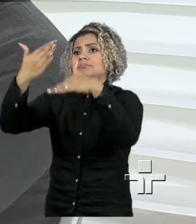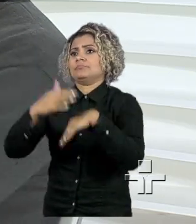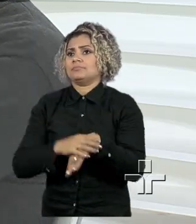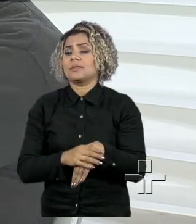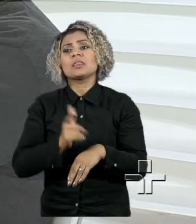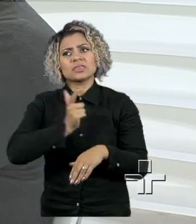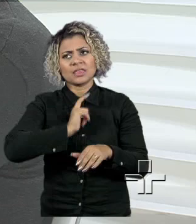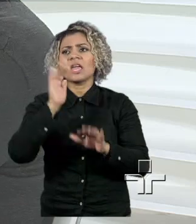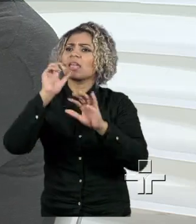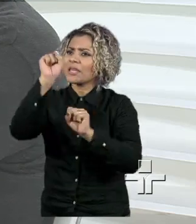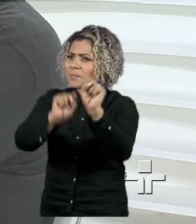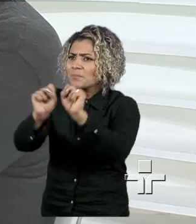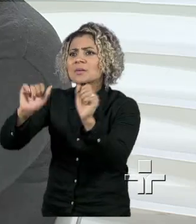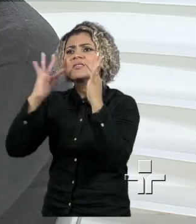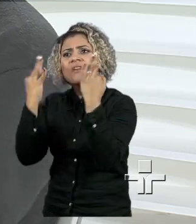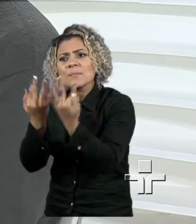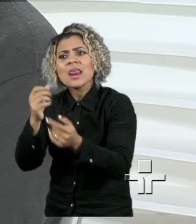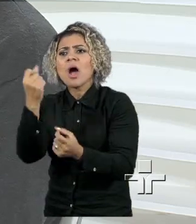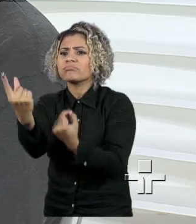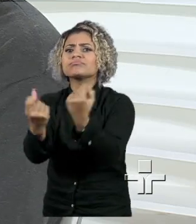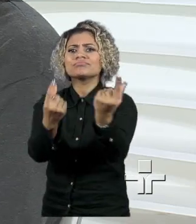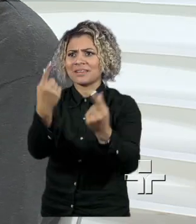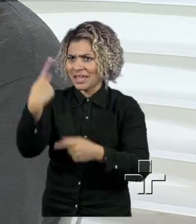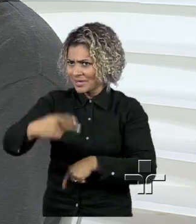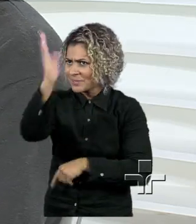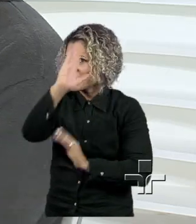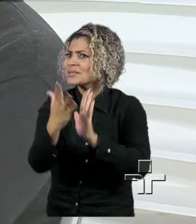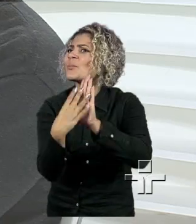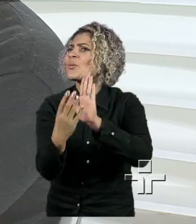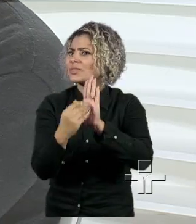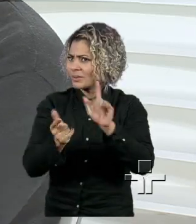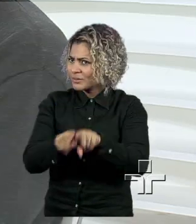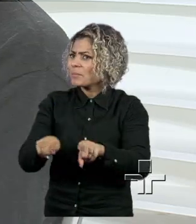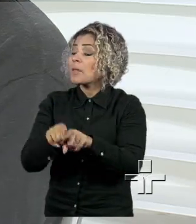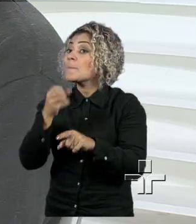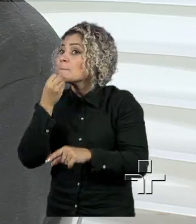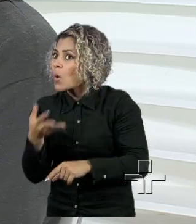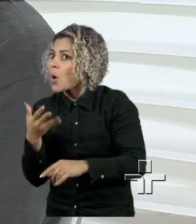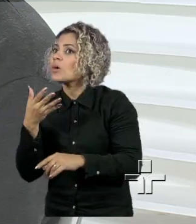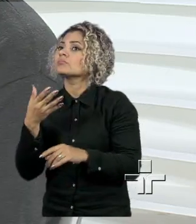empresas familiares, bons casos aqui no Brasil, outros nem tanto,